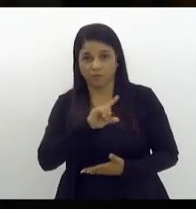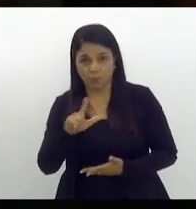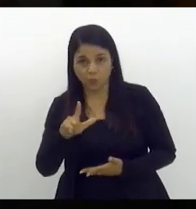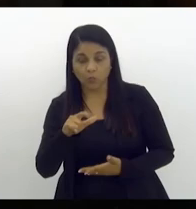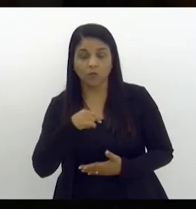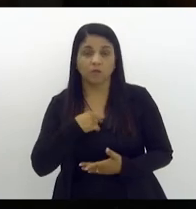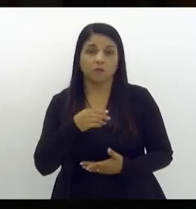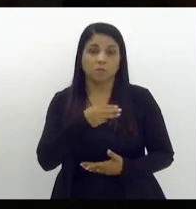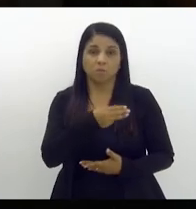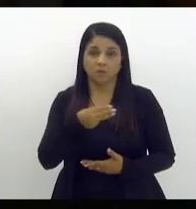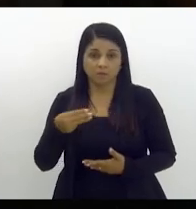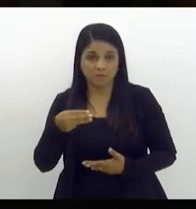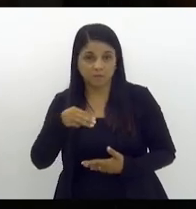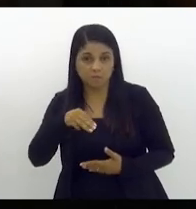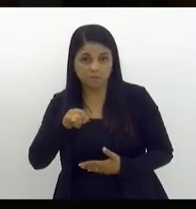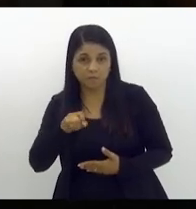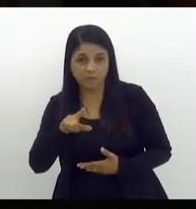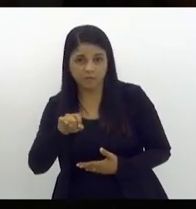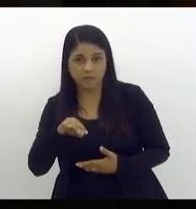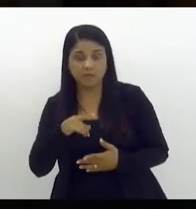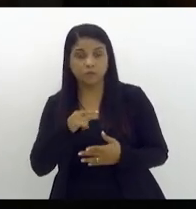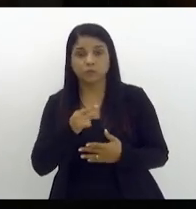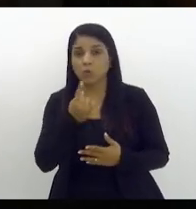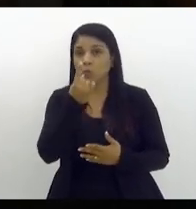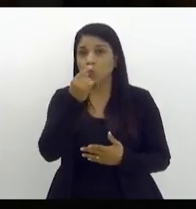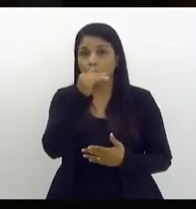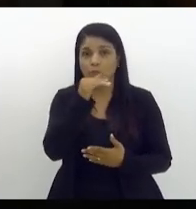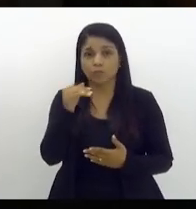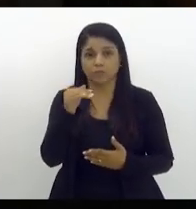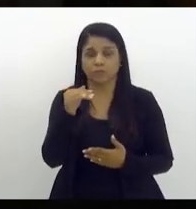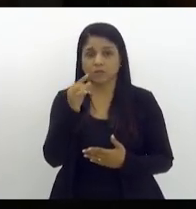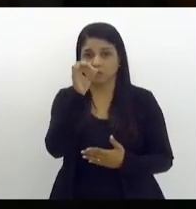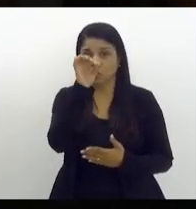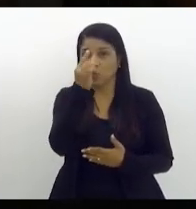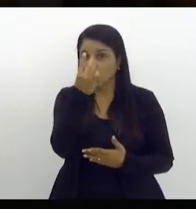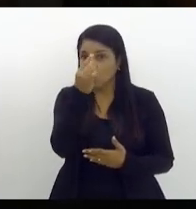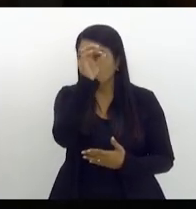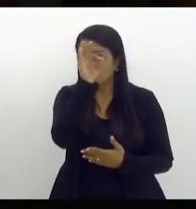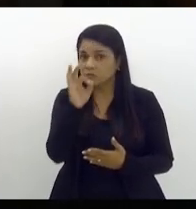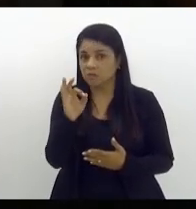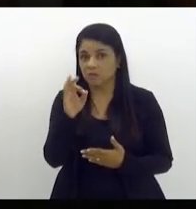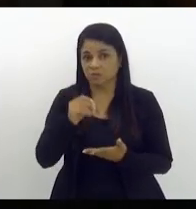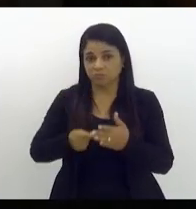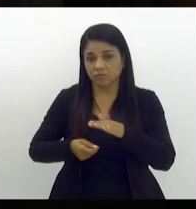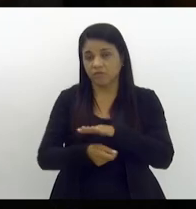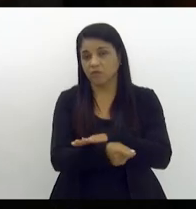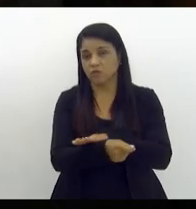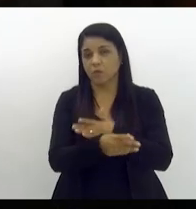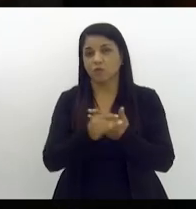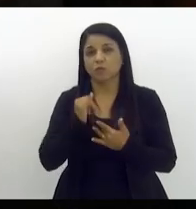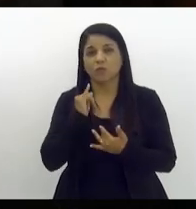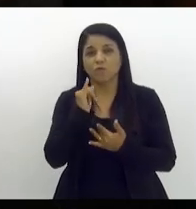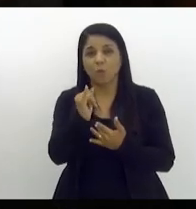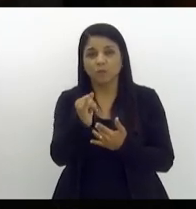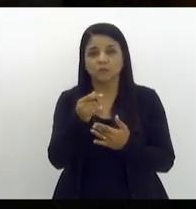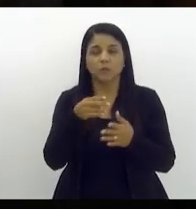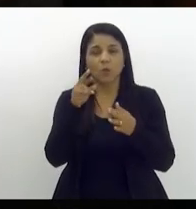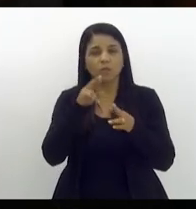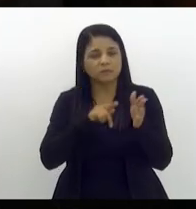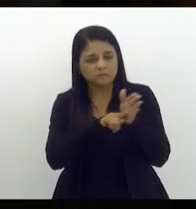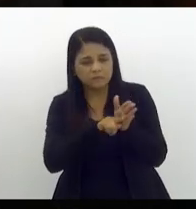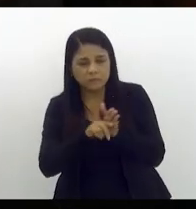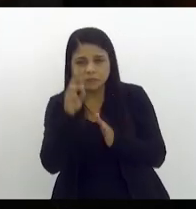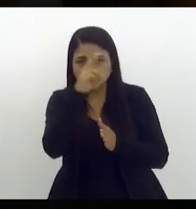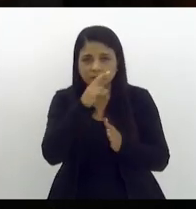o investimento em perícia. Não chega a 1% o investimento em informação, em investigação e em